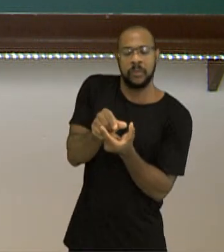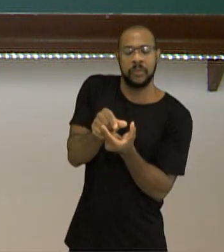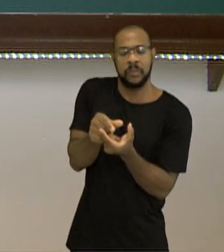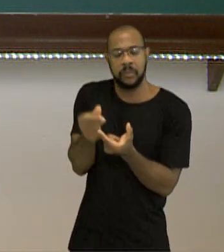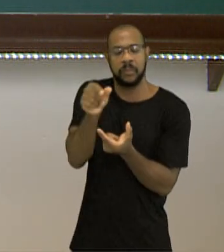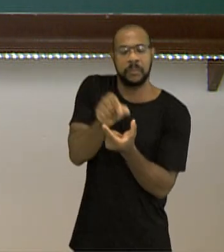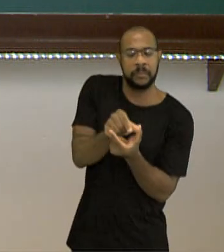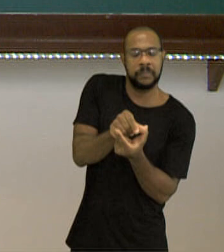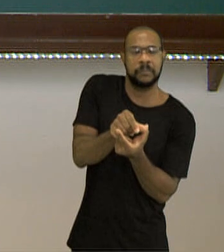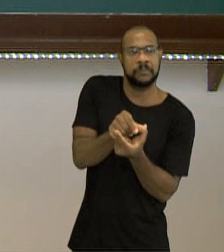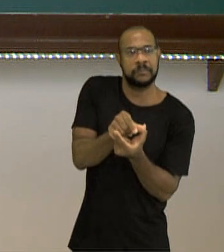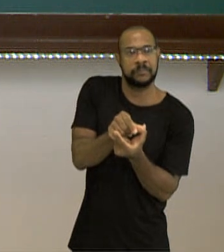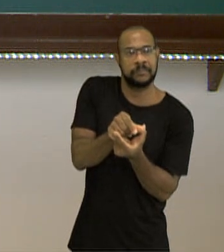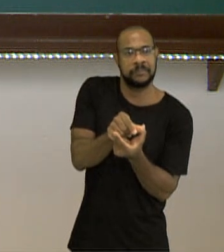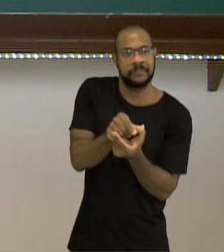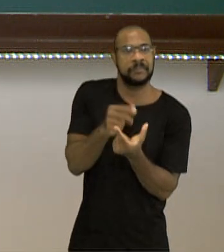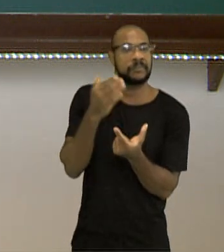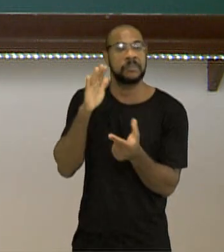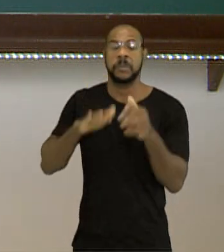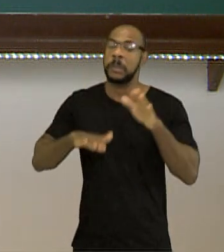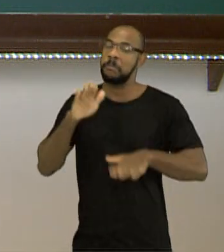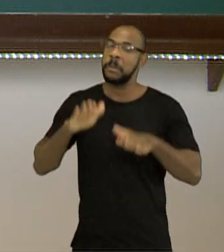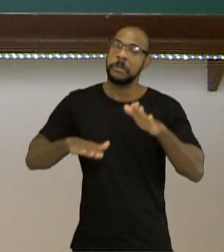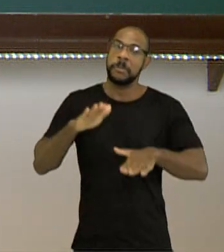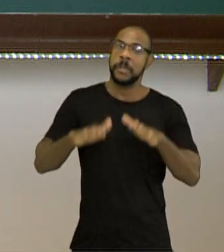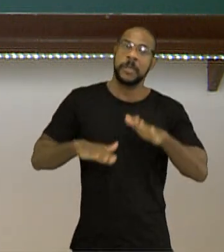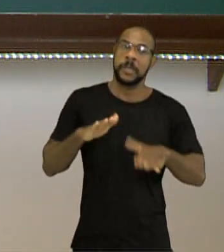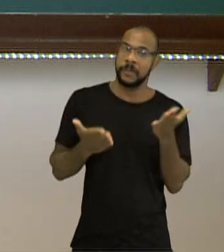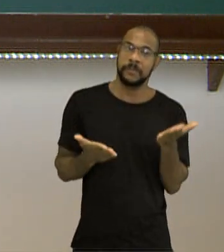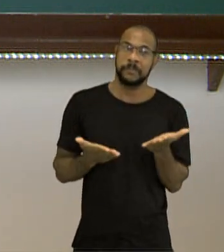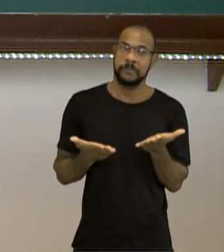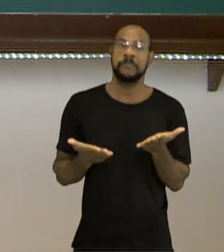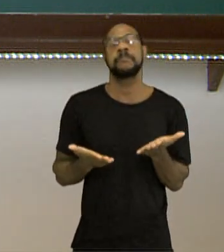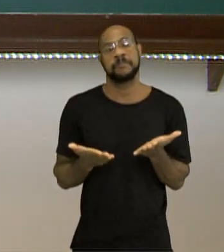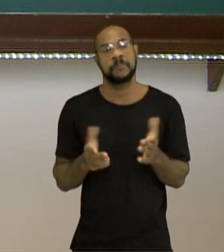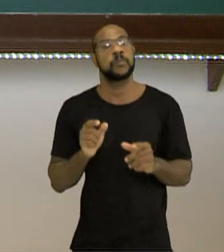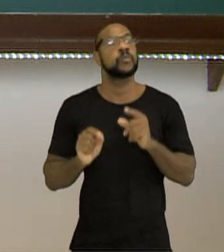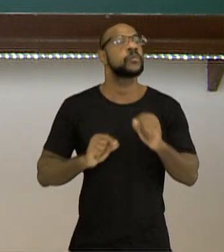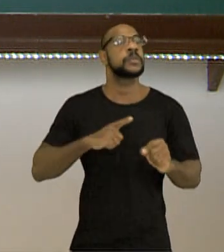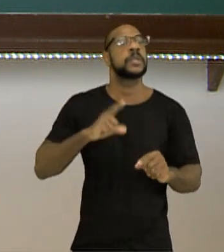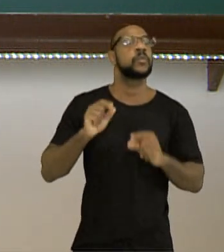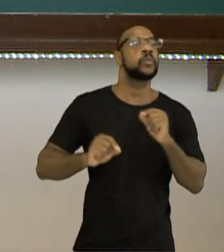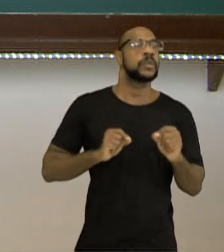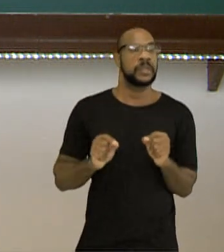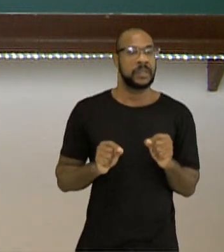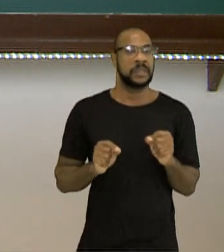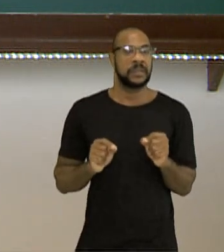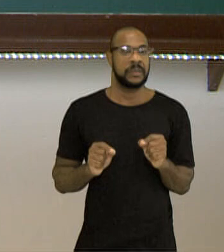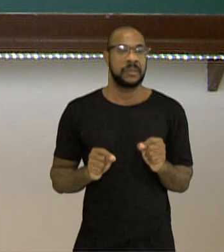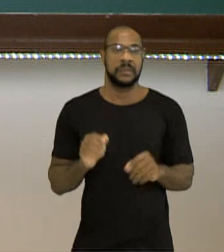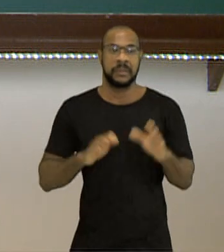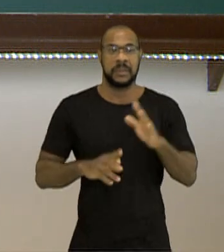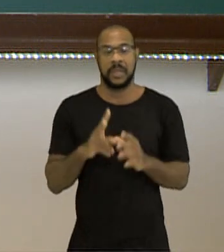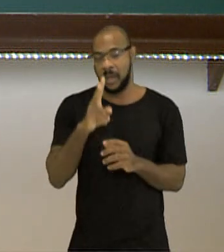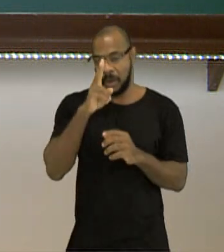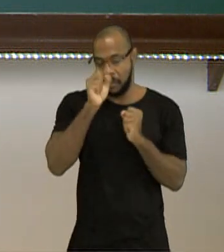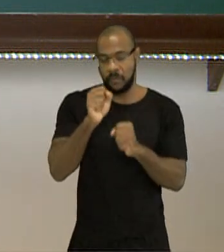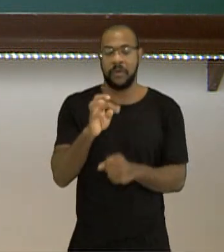antepenúltima. E aí, dependendo disso, nós vamos ter também, fora a posição da sílaba